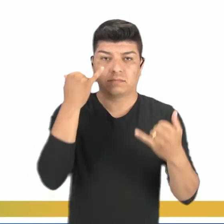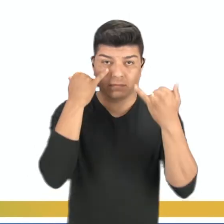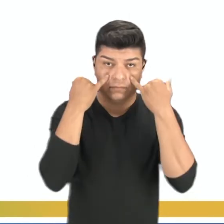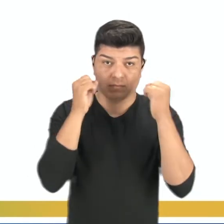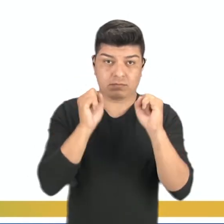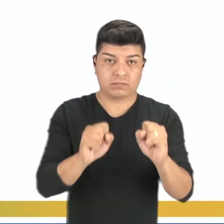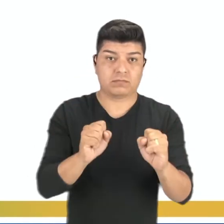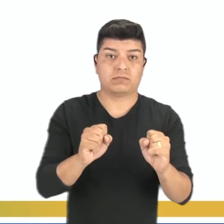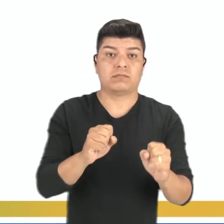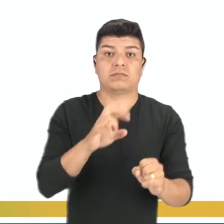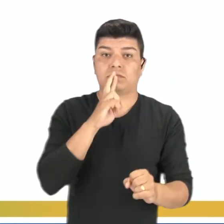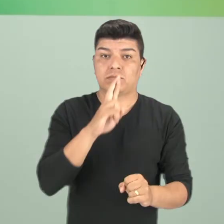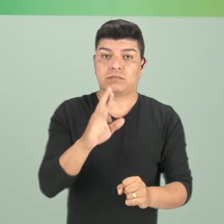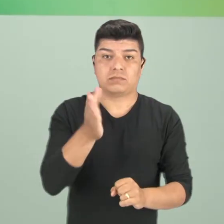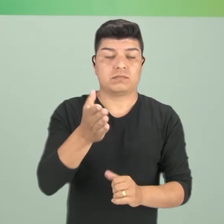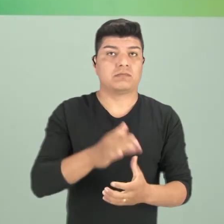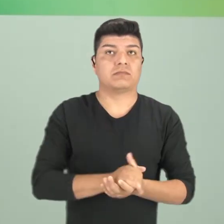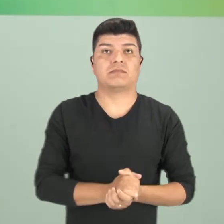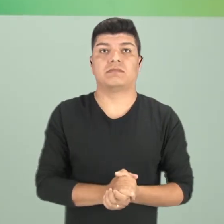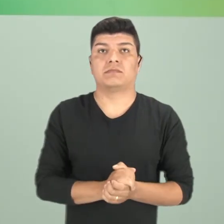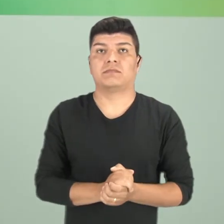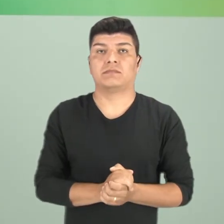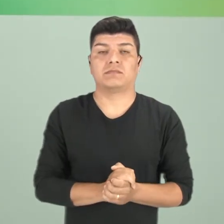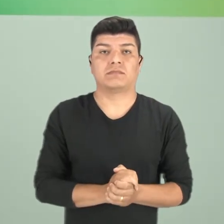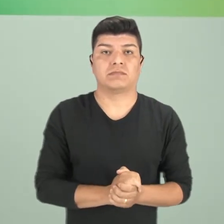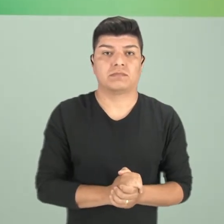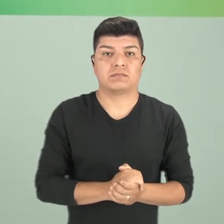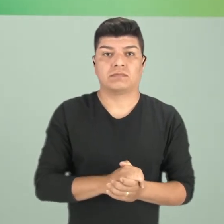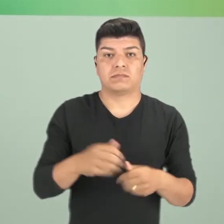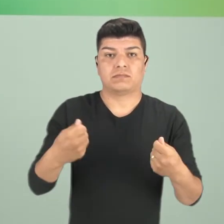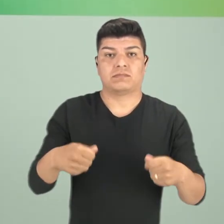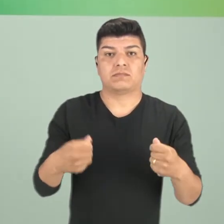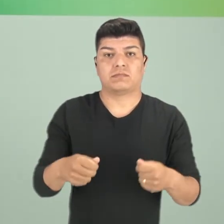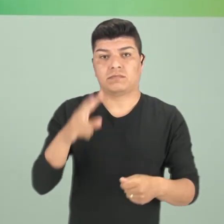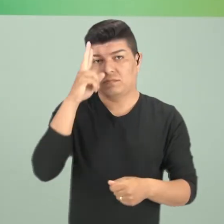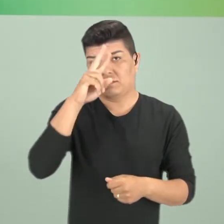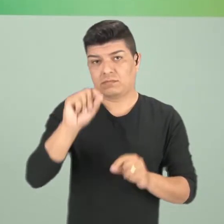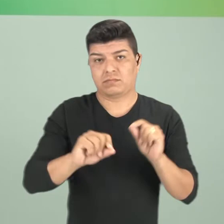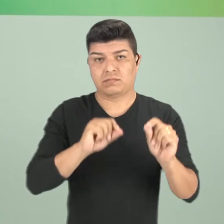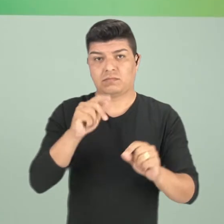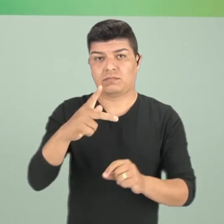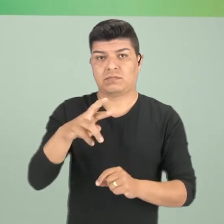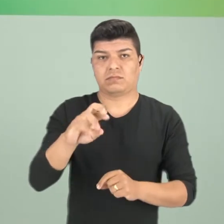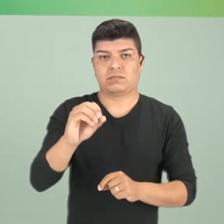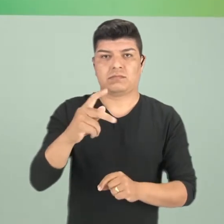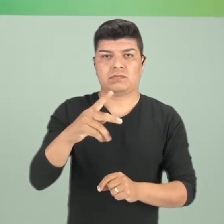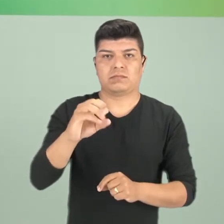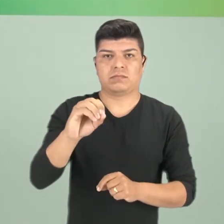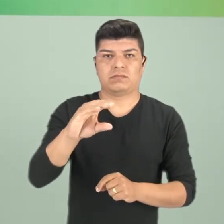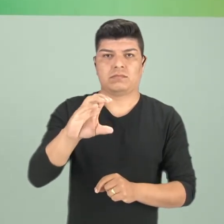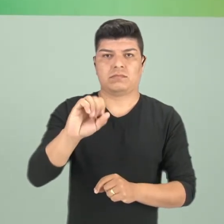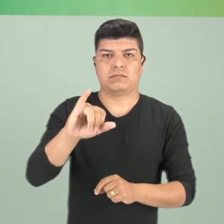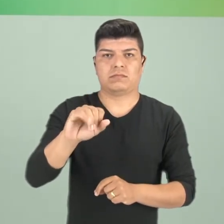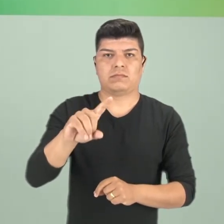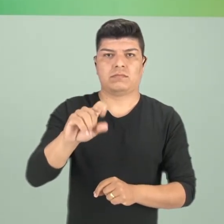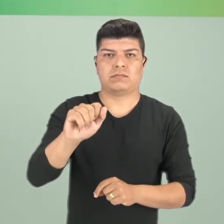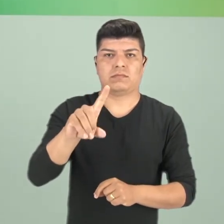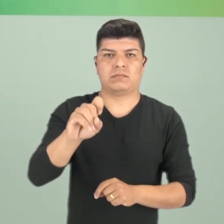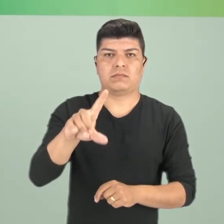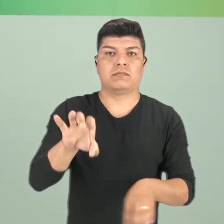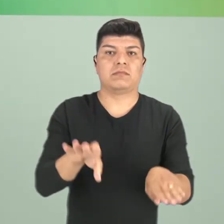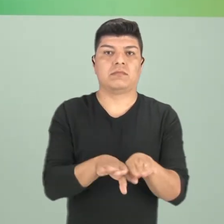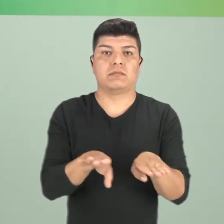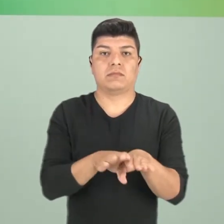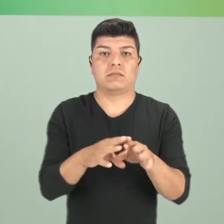podemos ir para a solução. Vale ressaltar que a proporcionalidade ela é